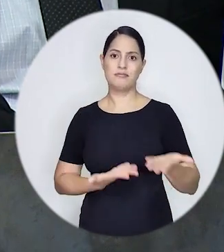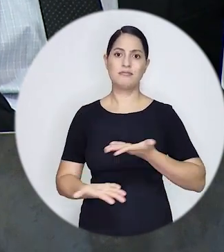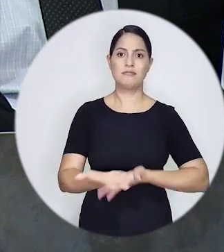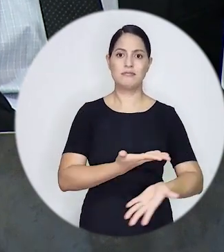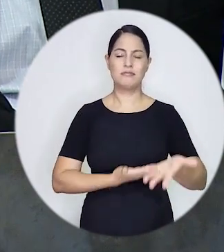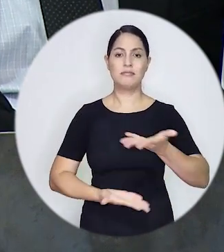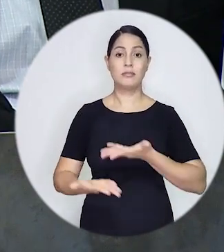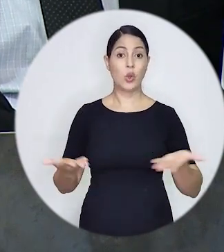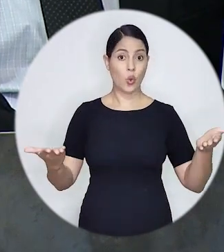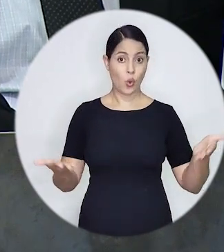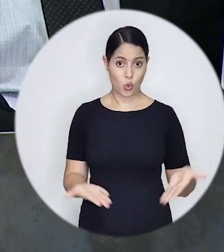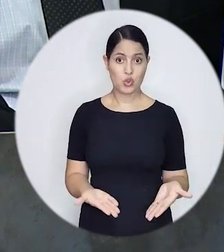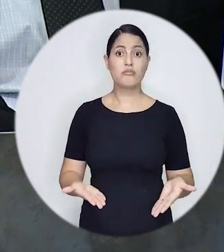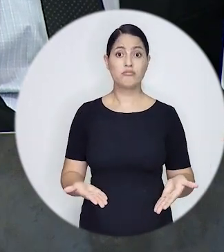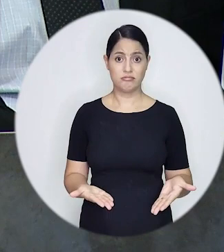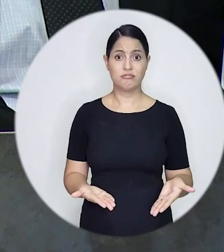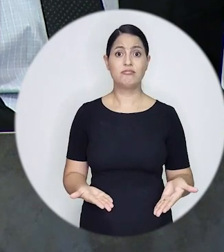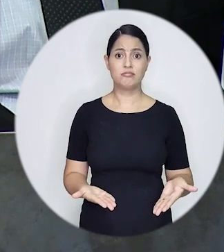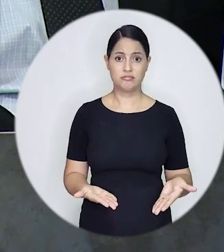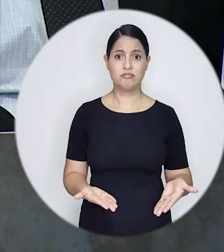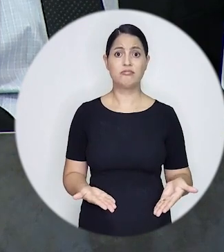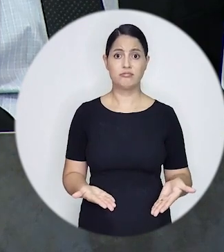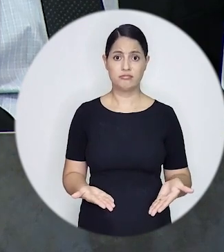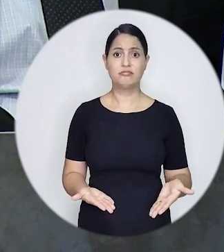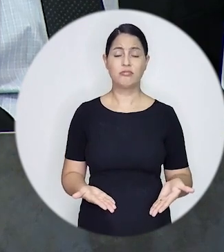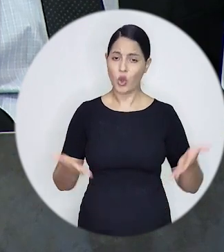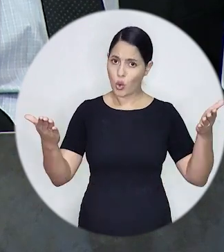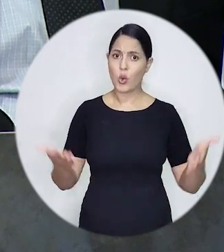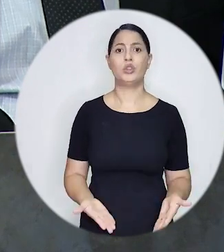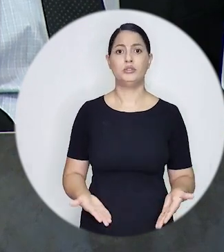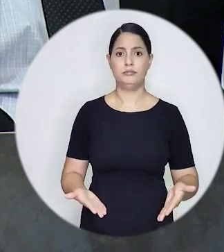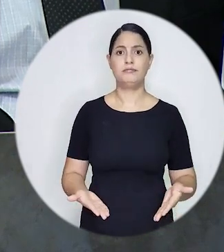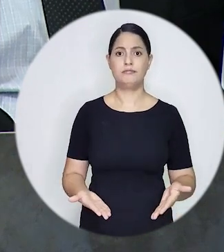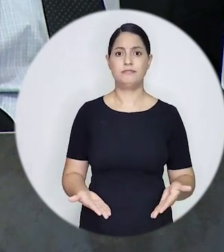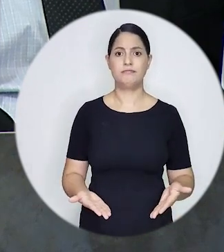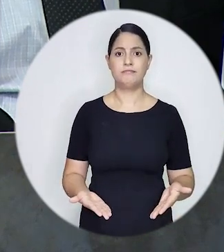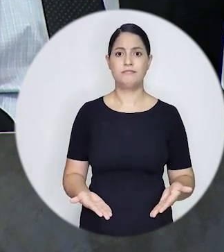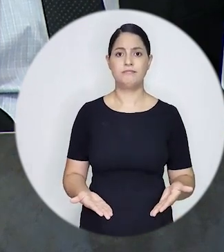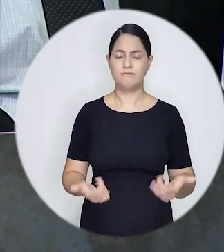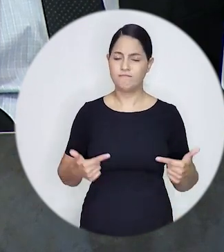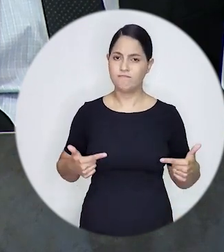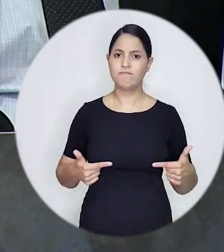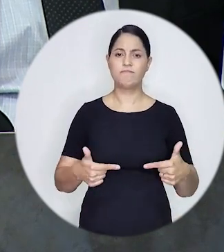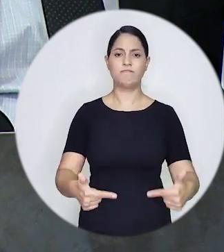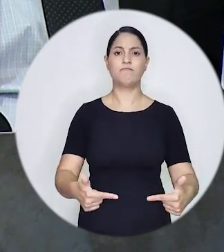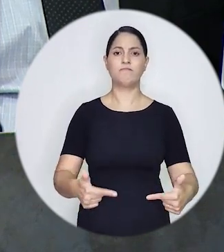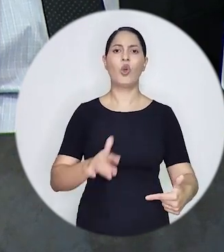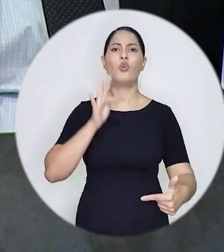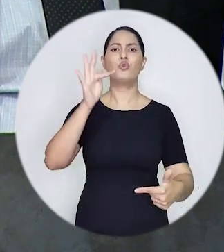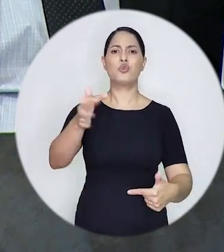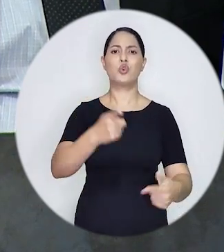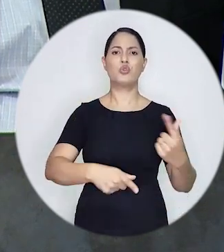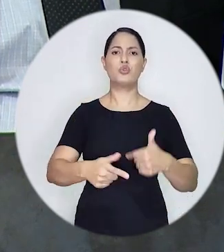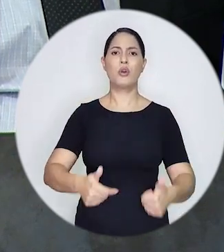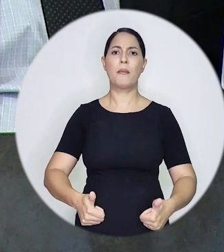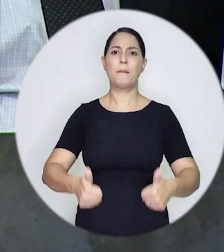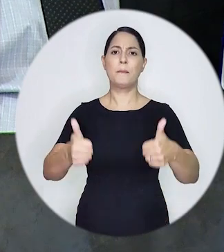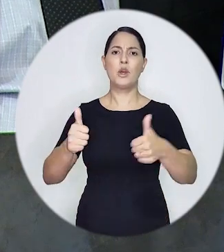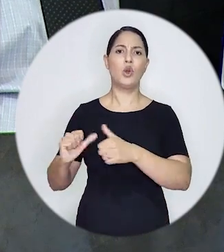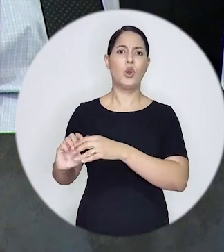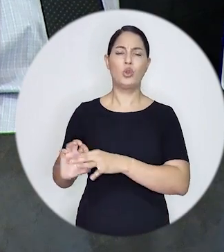contribuindo para que as pessoas saibam que esse tema é, sobretudo, vida. E vida não se pode